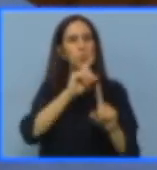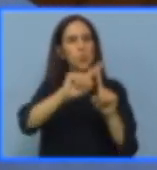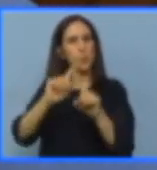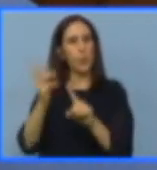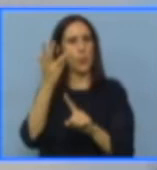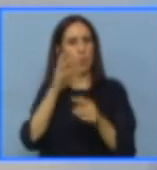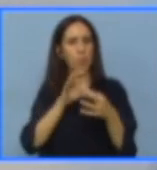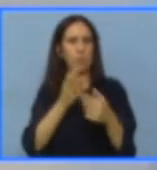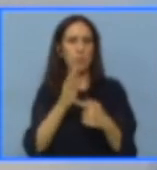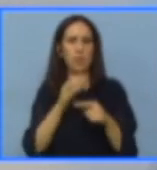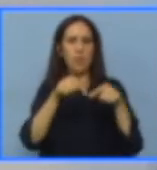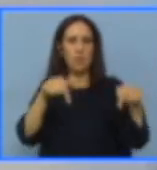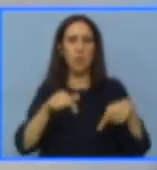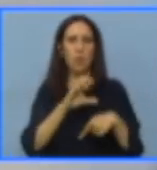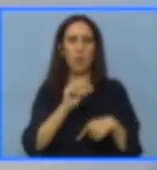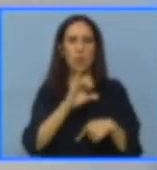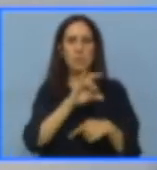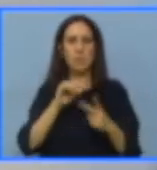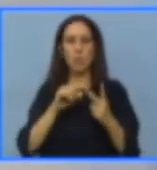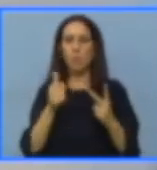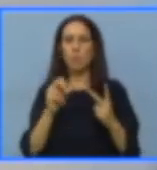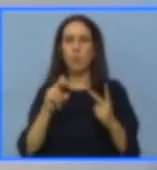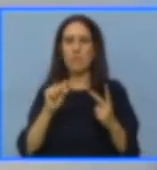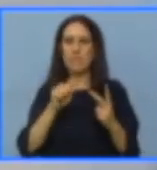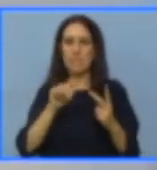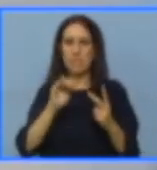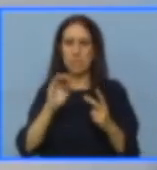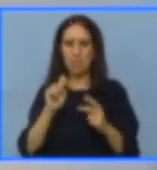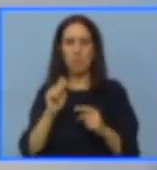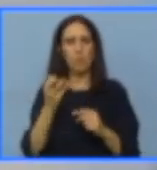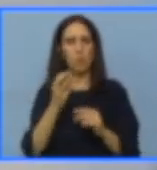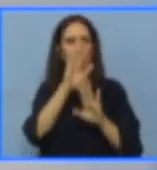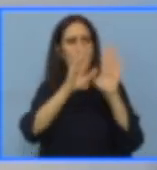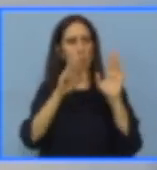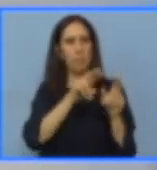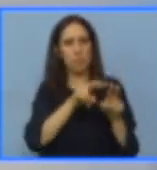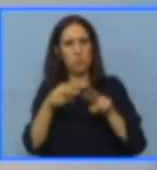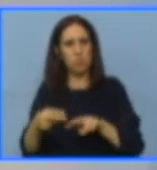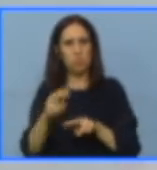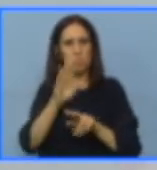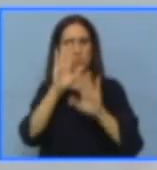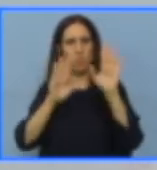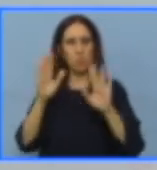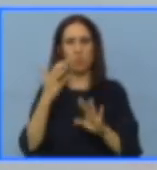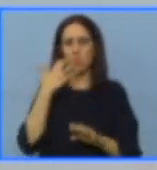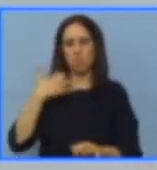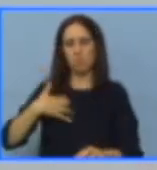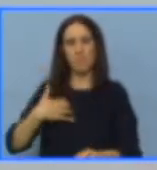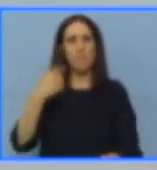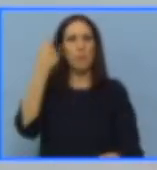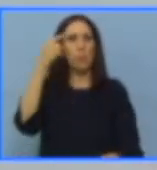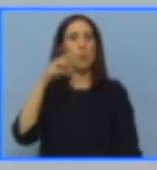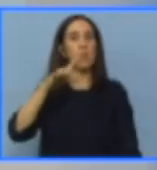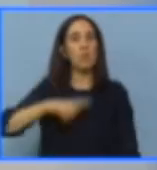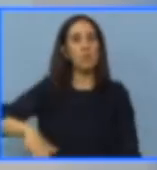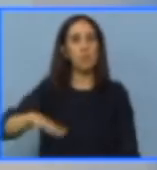Galeria Corsini ou a Galeria Borghese, com obras também expostas. É um privilégio único podermos em Lisboa ter ao